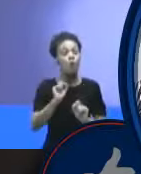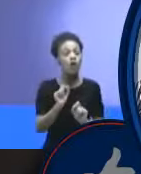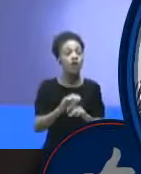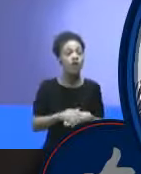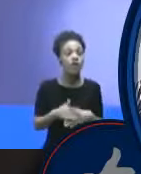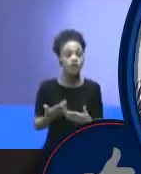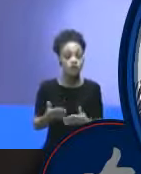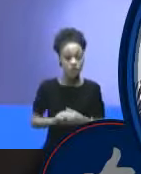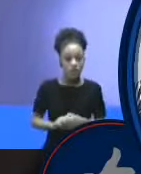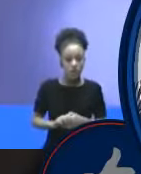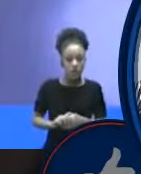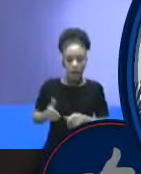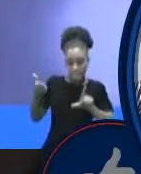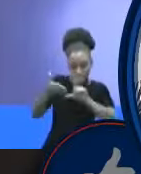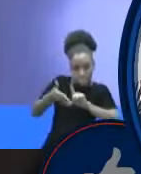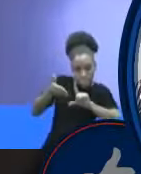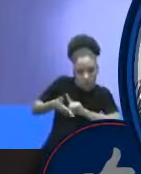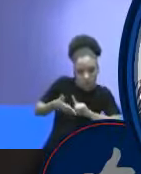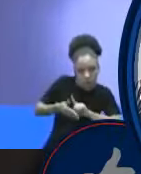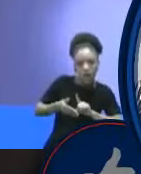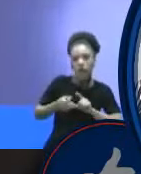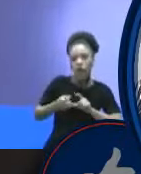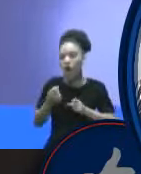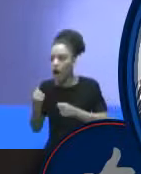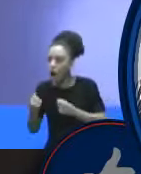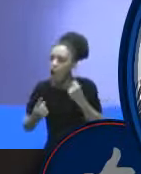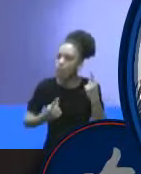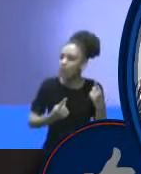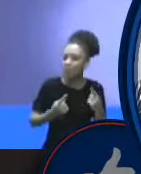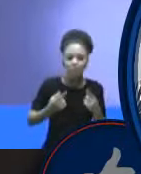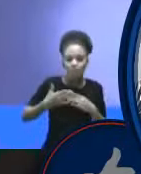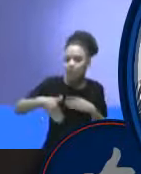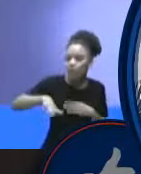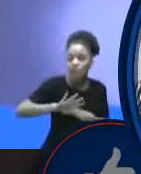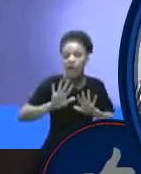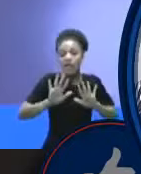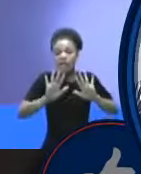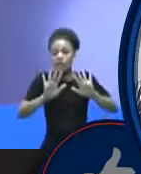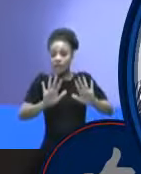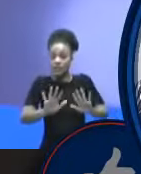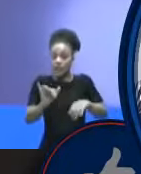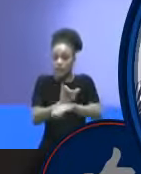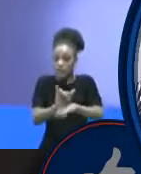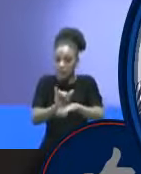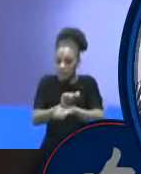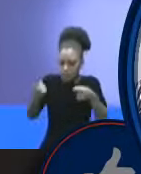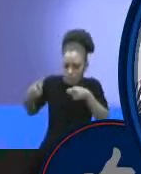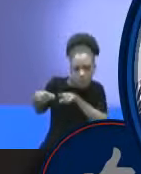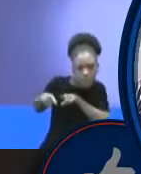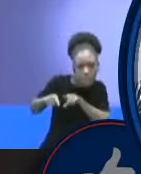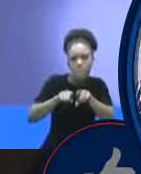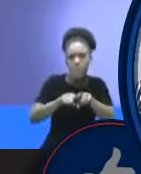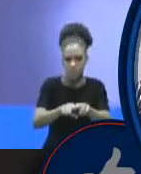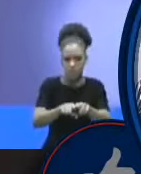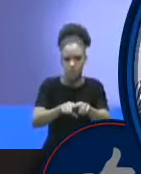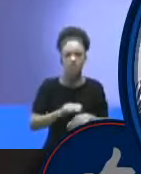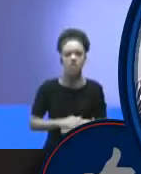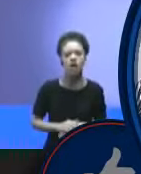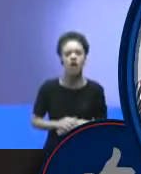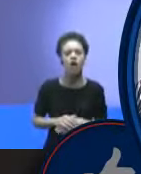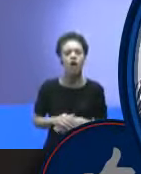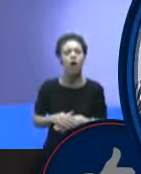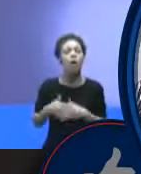estão acessíveis aí para todo brasileiro. Foi tá aí assim, não, que tá mandando construímos muito bem, essa pô, parceria com a Paramount só. Plus